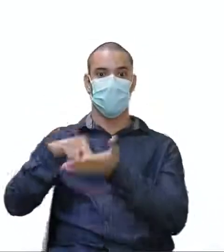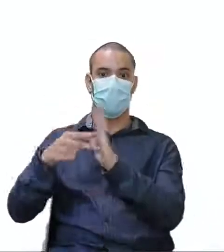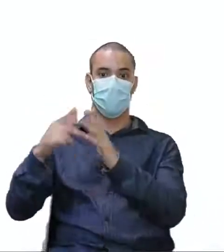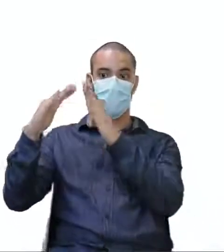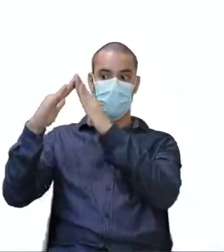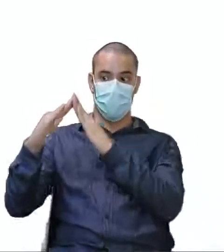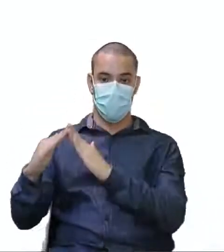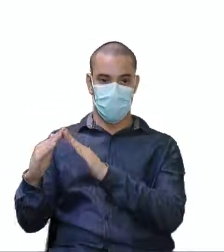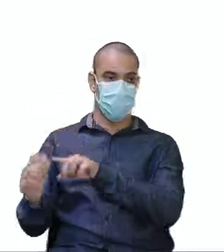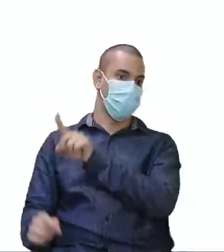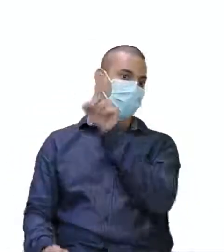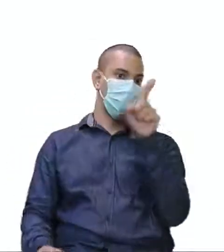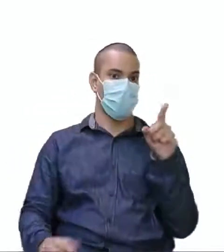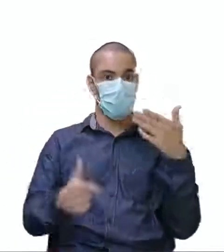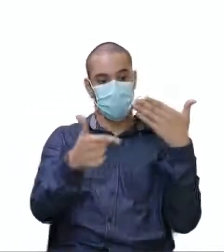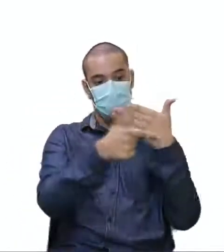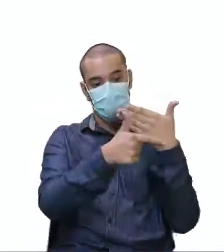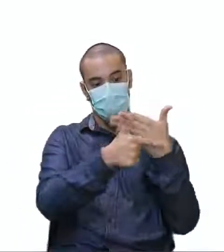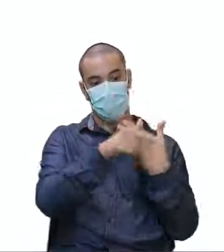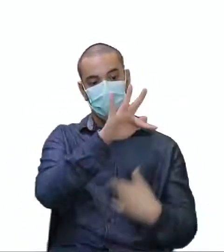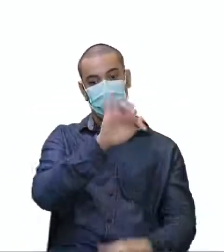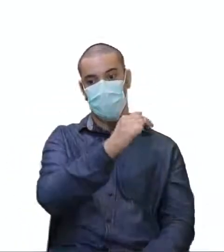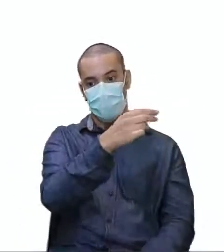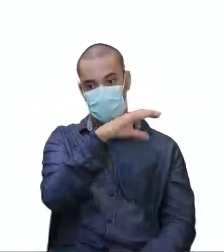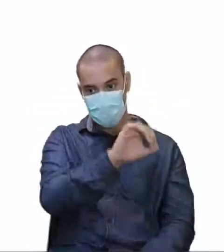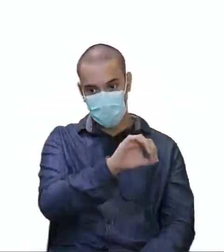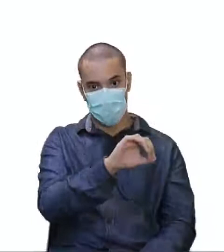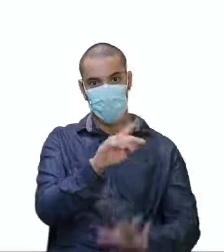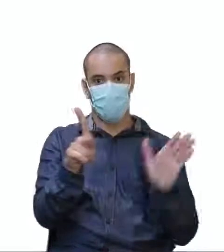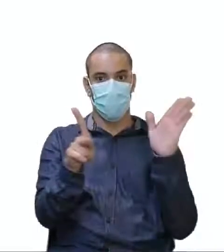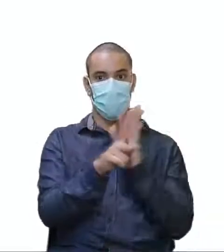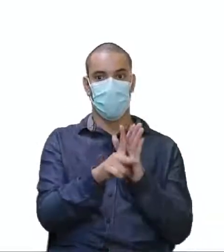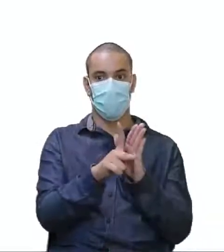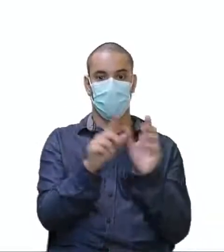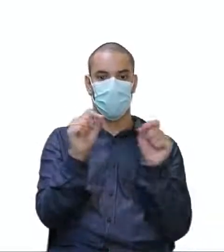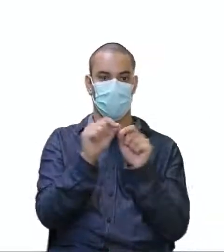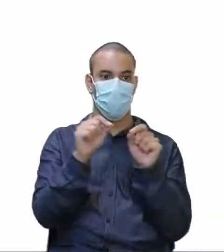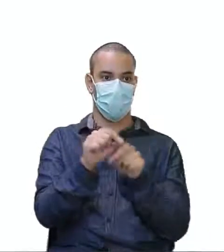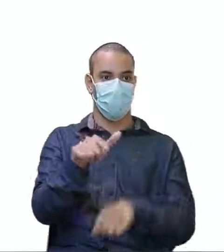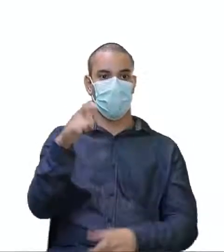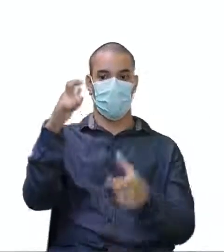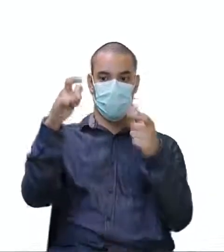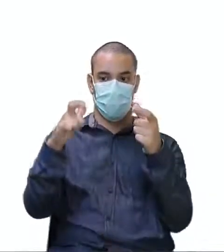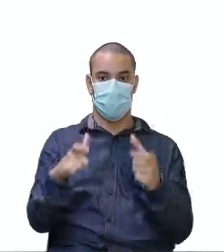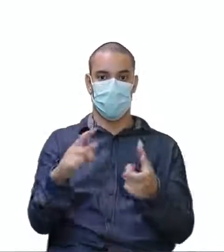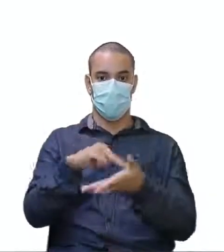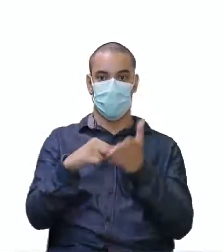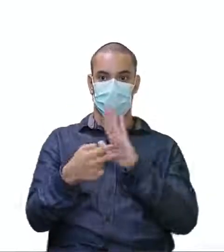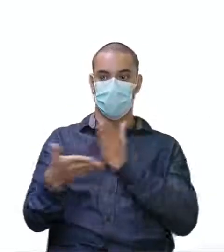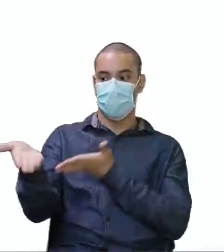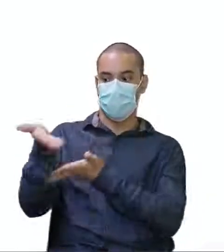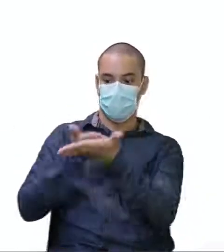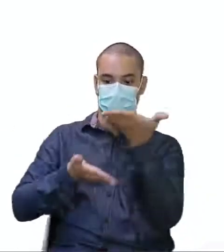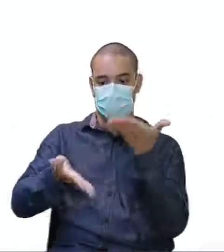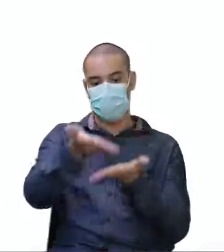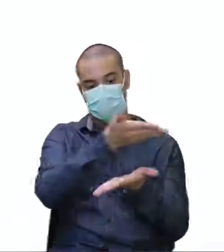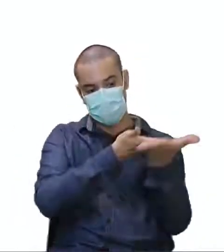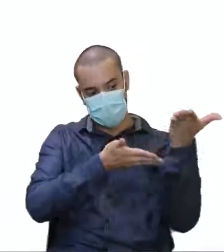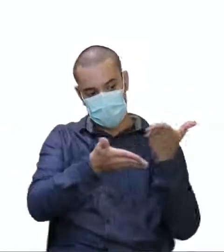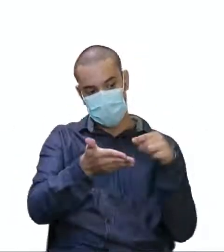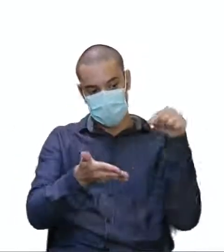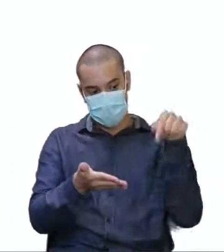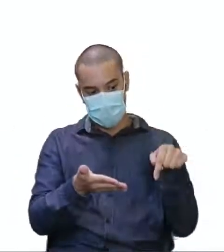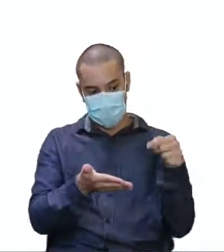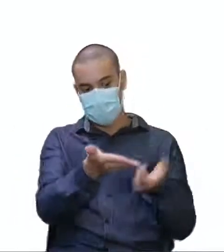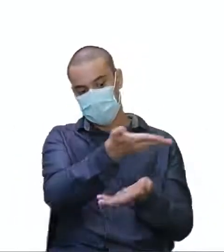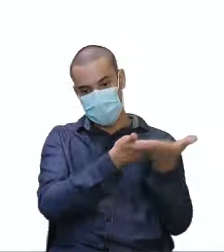é o quê? É a função que essa espécie desenvolve nesse local. Ou seja, é a interação desse ser